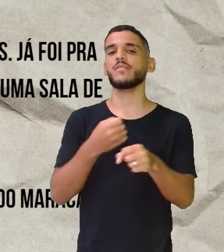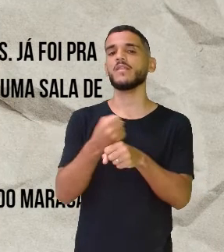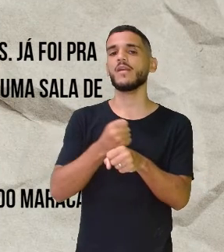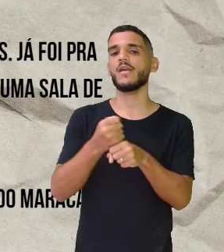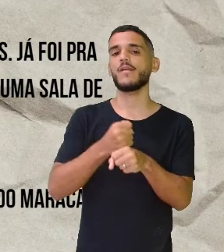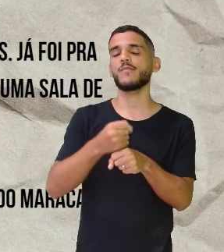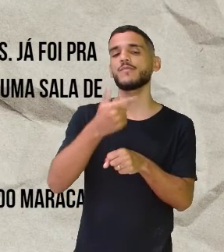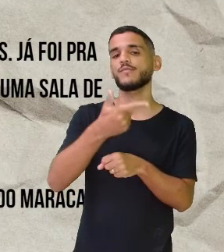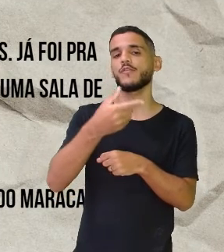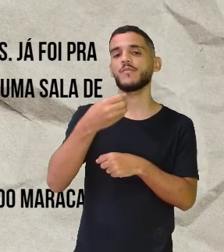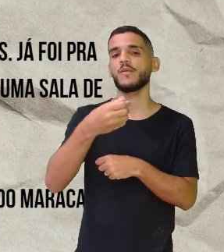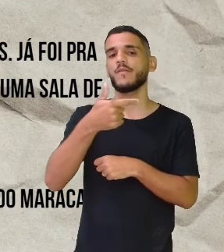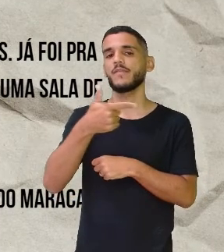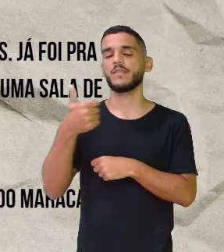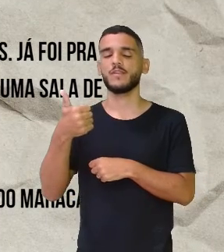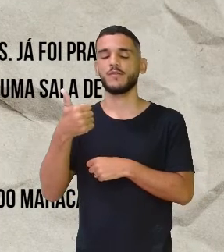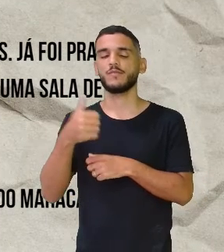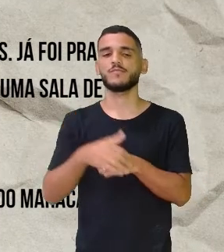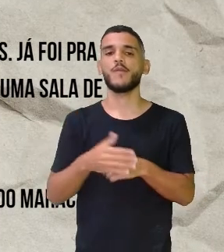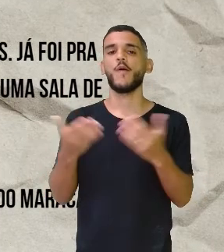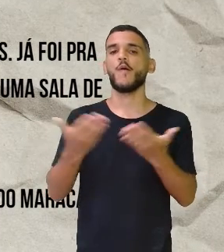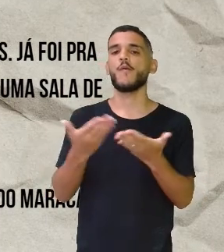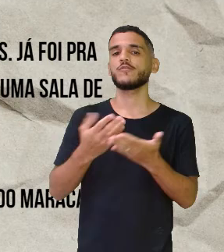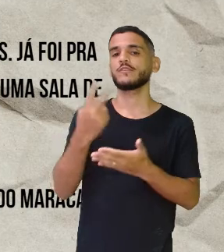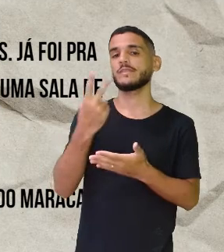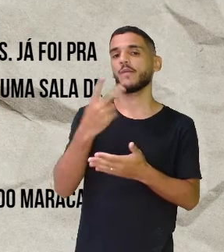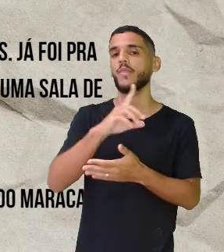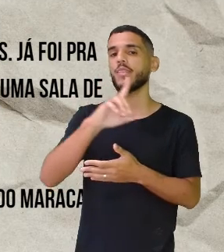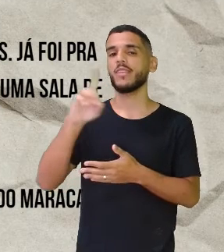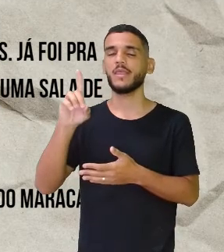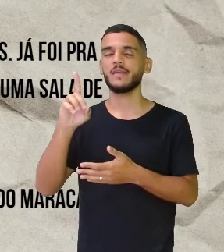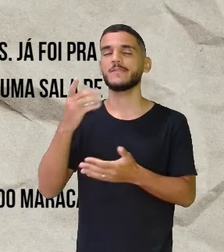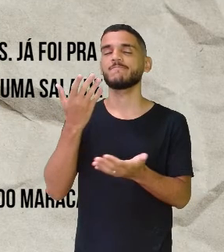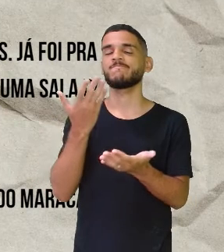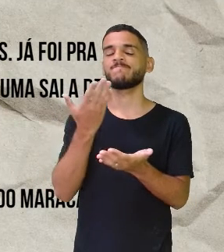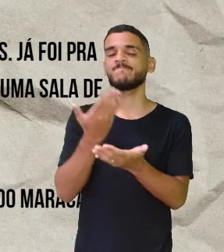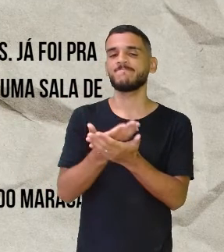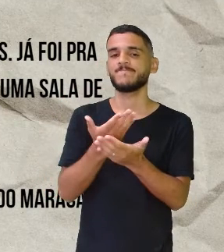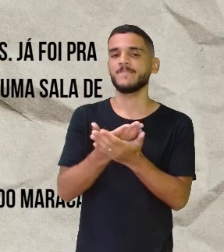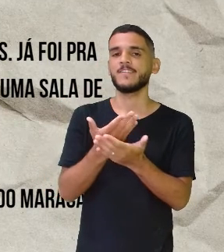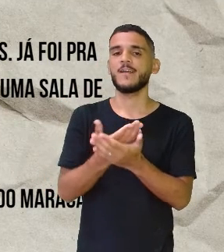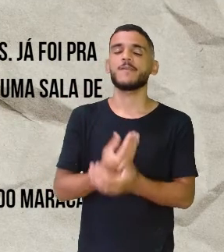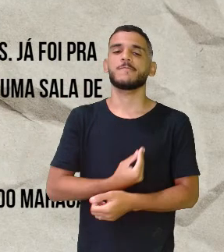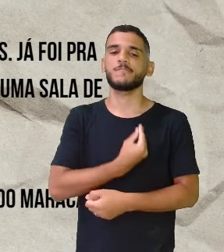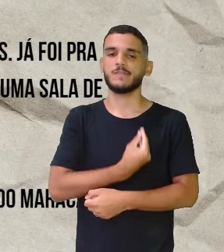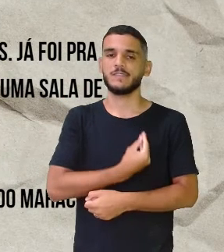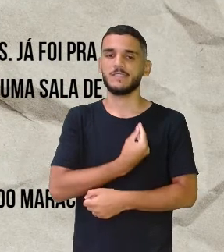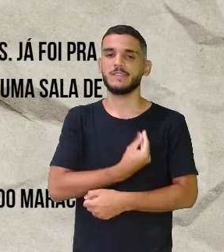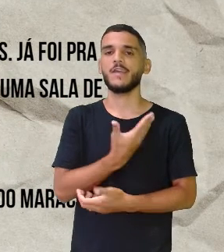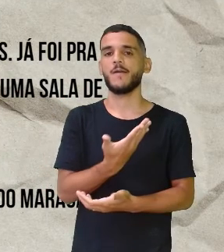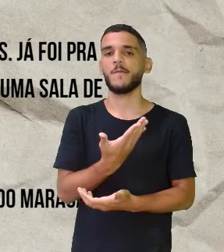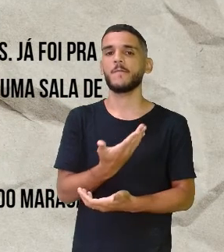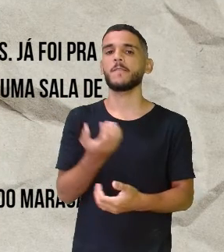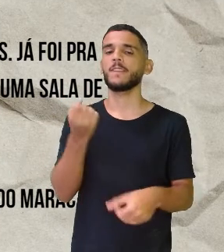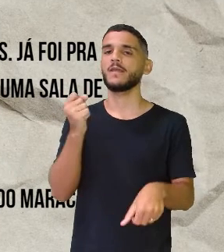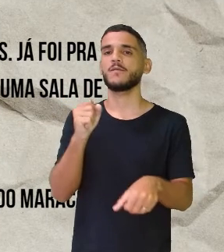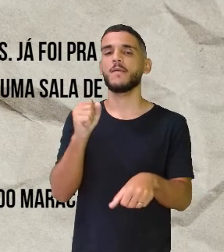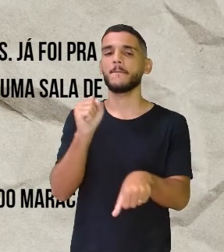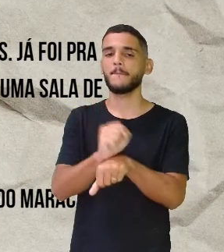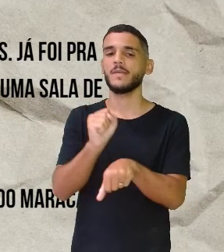2021. Estamos no segundo dia de aulas presenciais na minha turma da EJA, desde a parada provocada pela